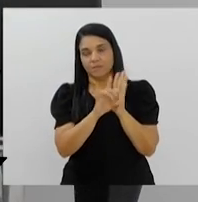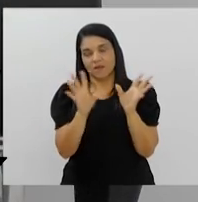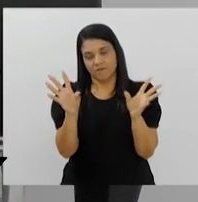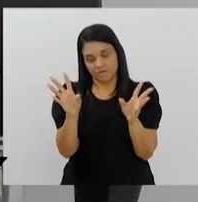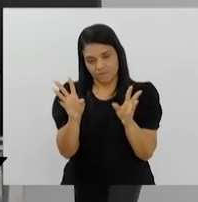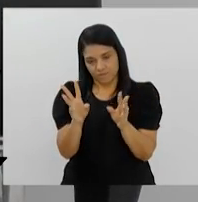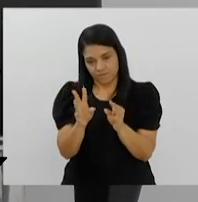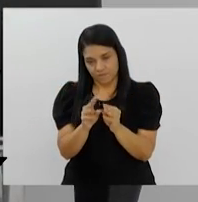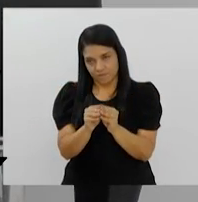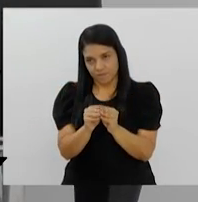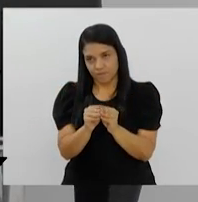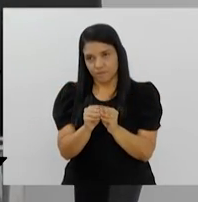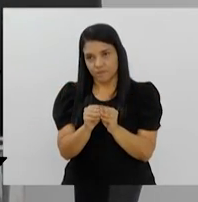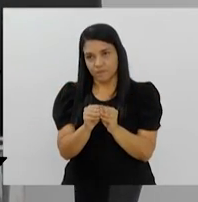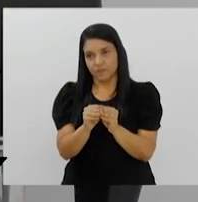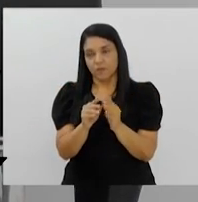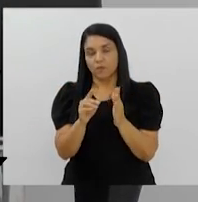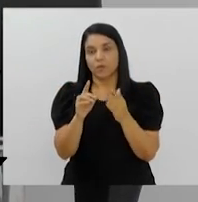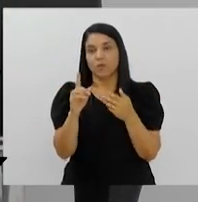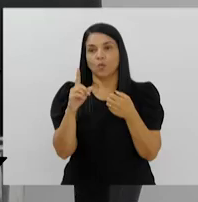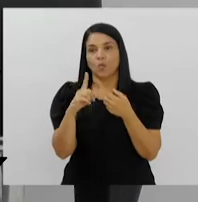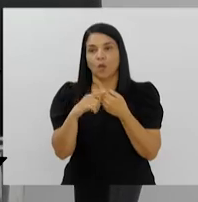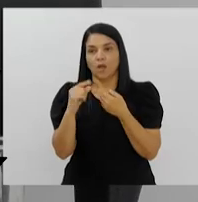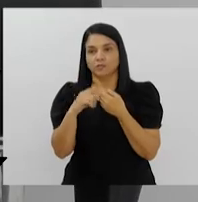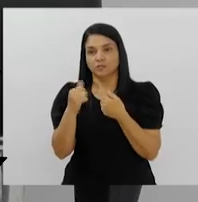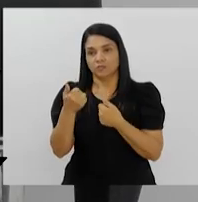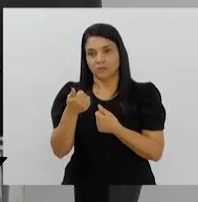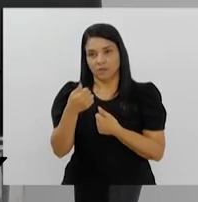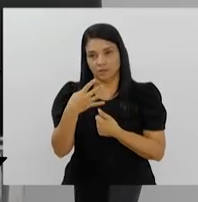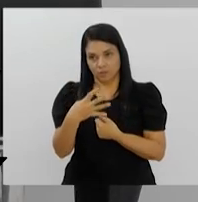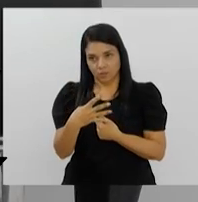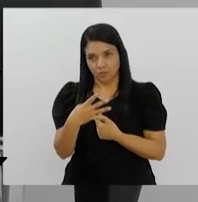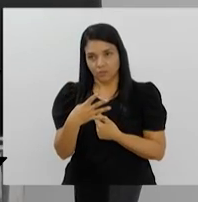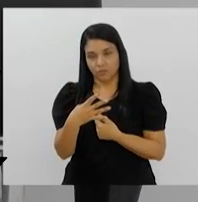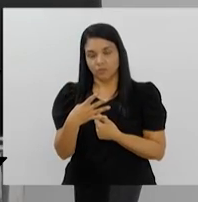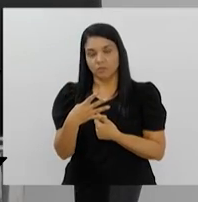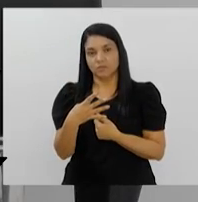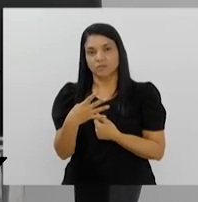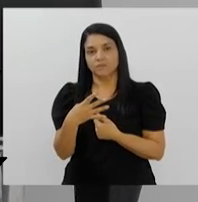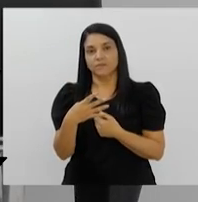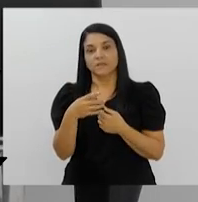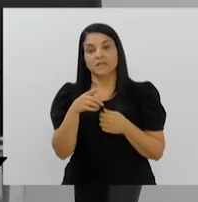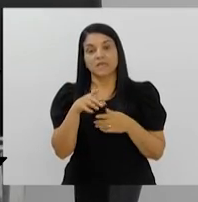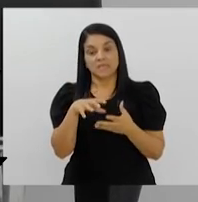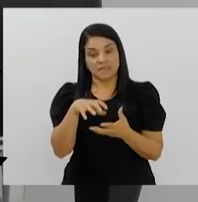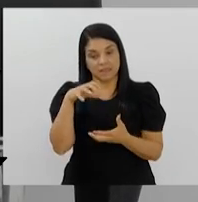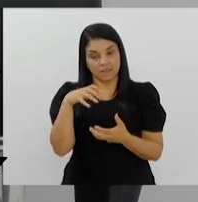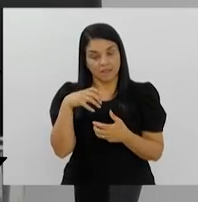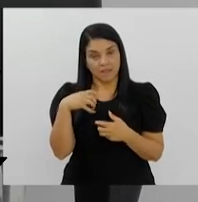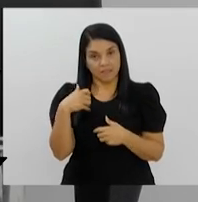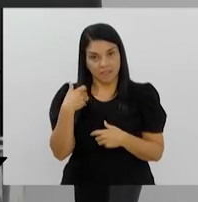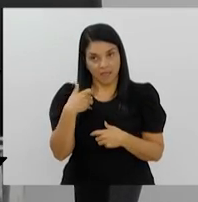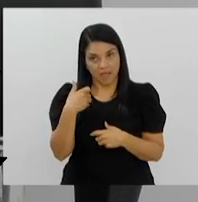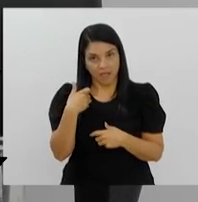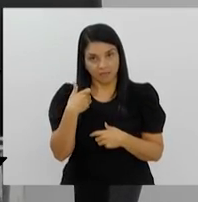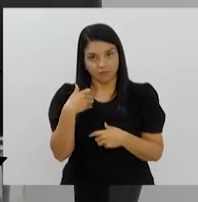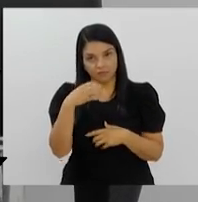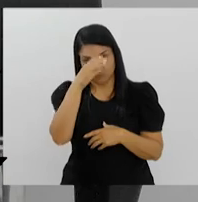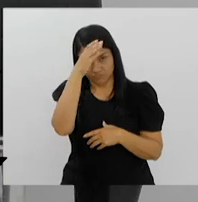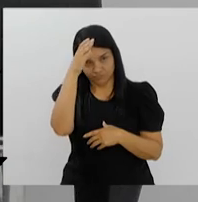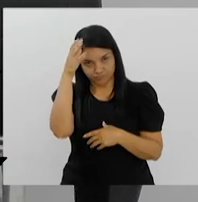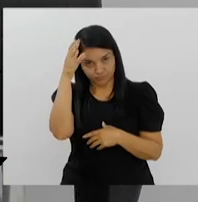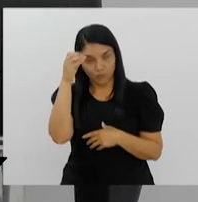aqui is o artigo 14 ele diz o seguinte em razão de idade do Consumidor ou da